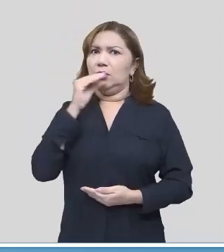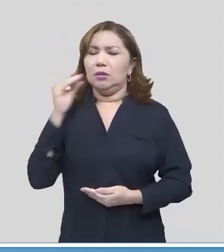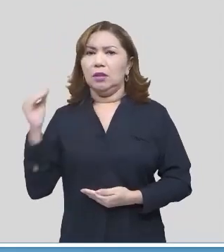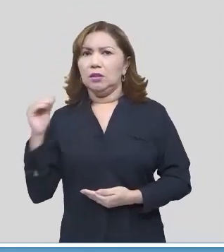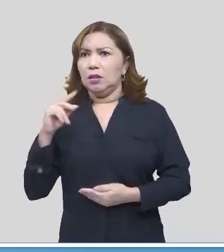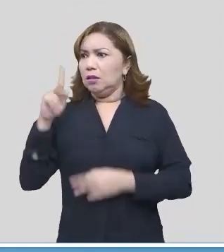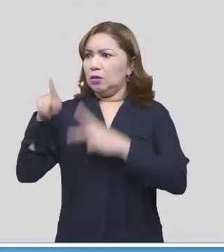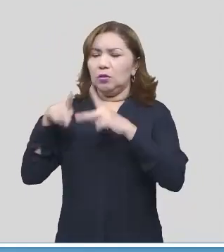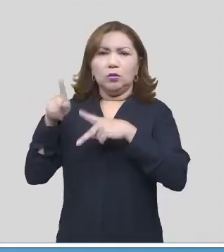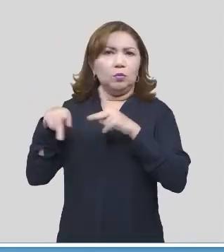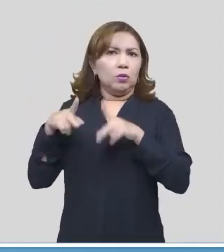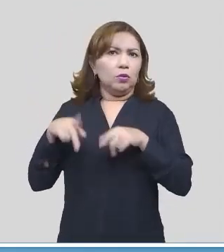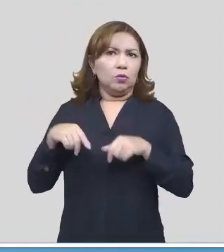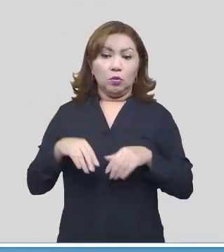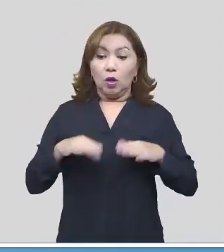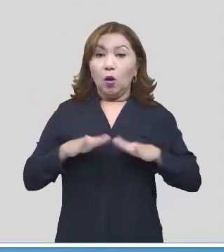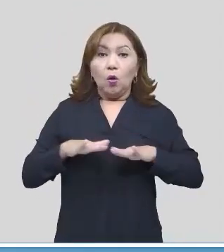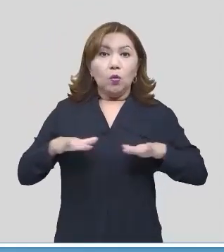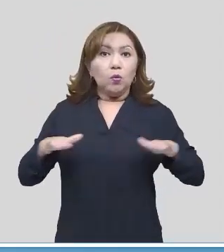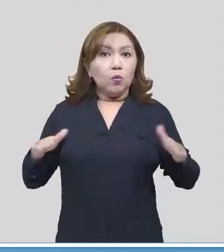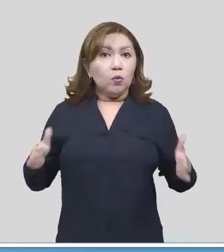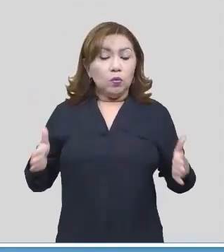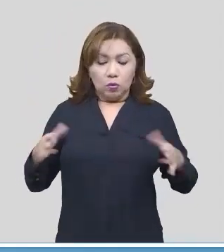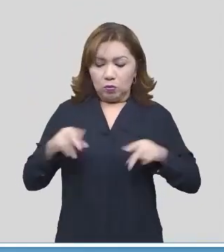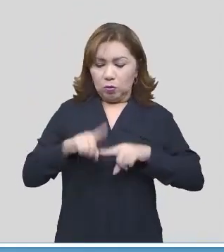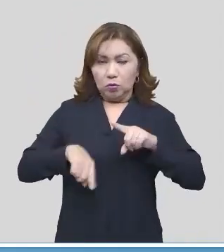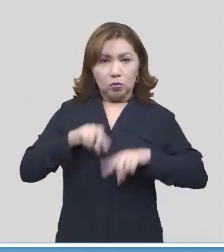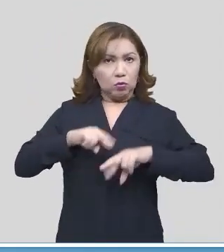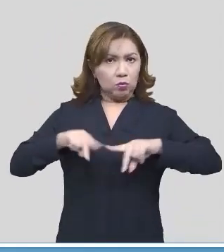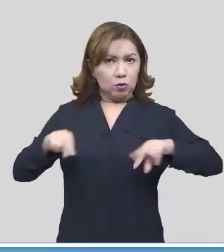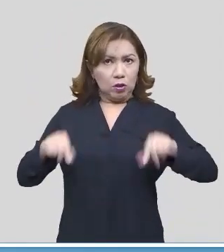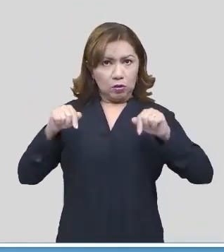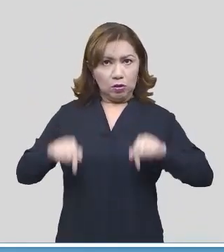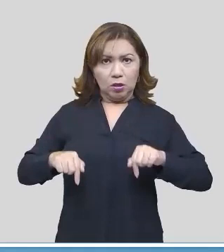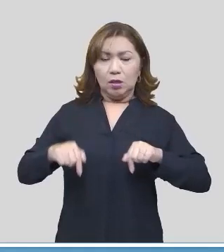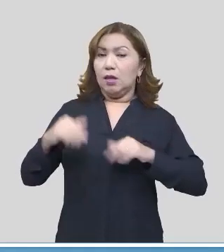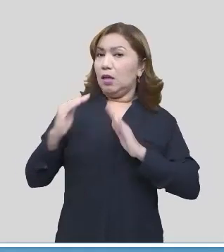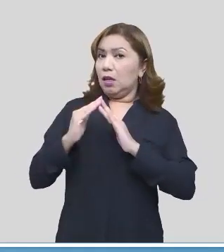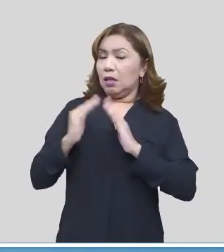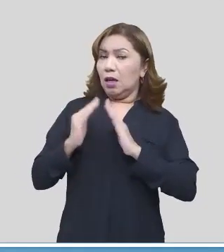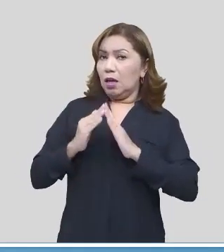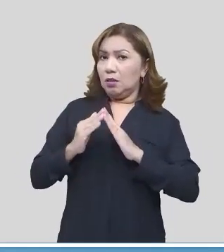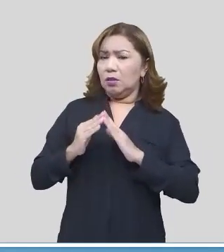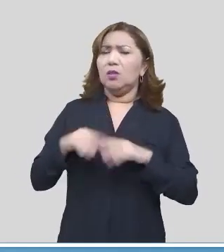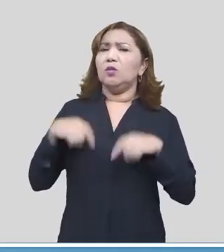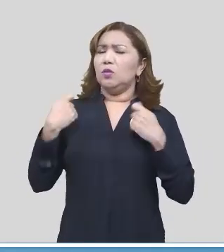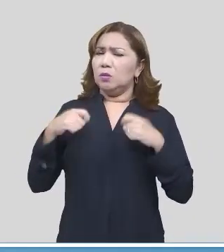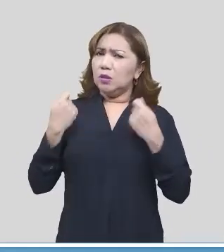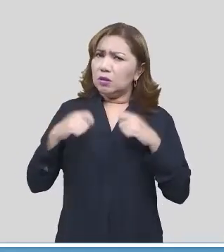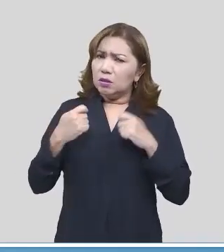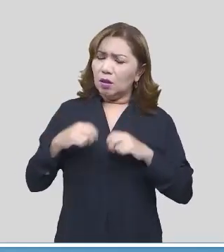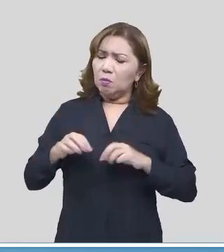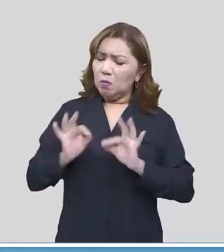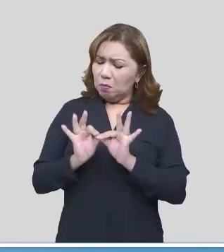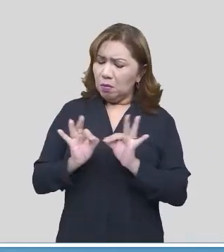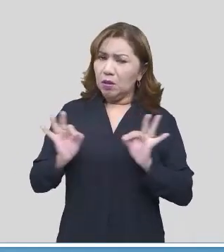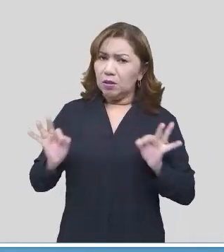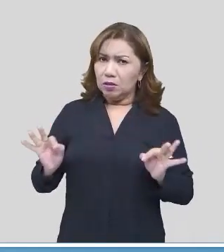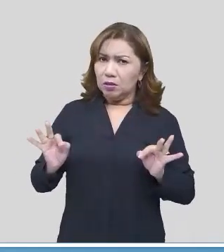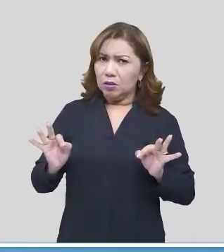a altura dos móveis, largura da sala, largura do sofá. Precisamos medir.